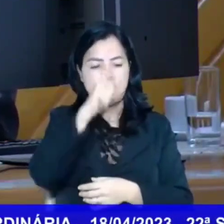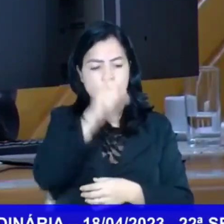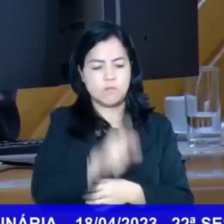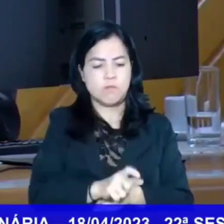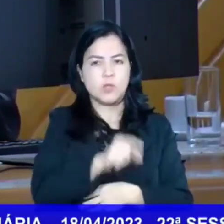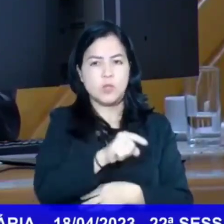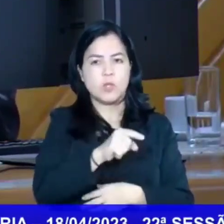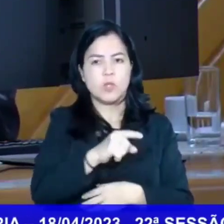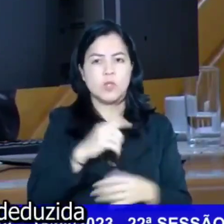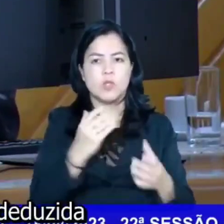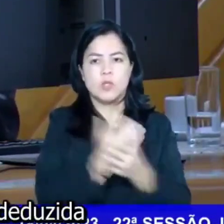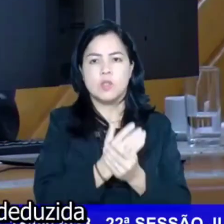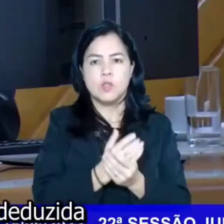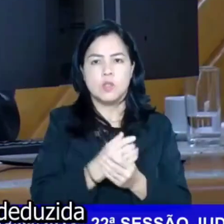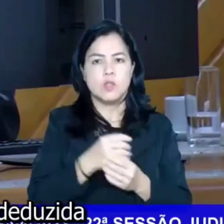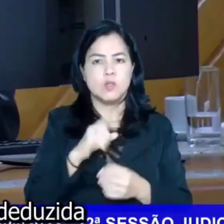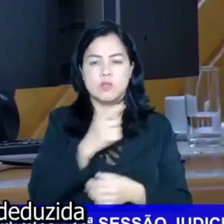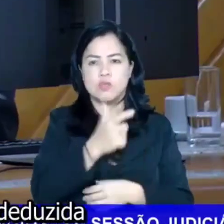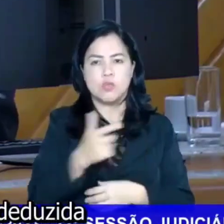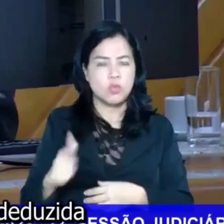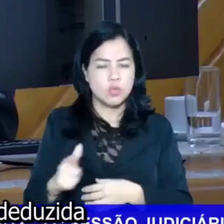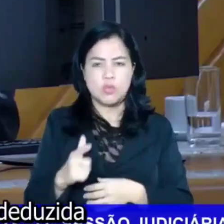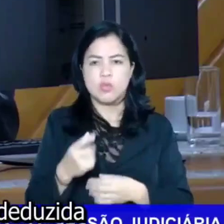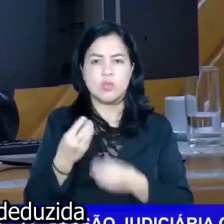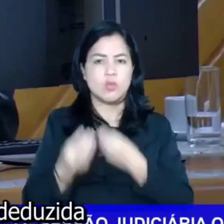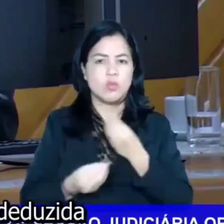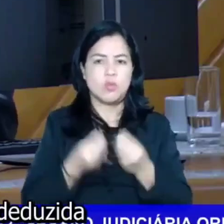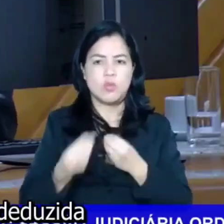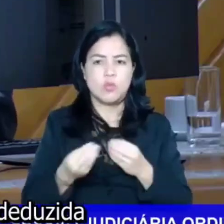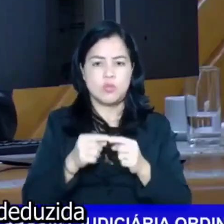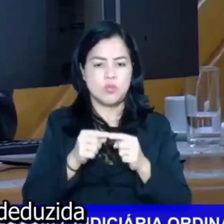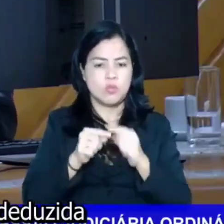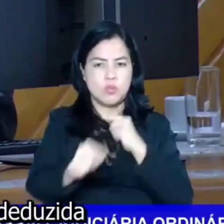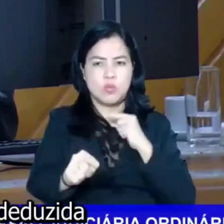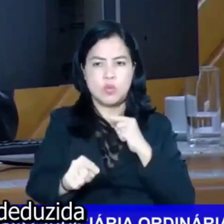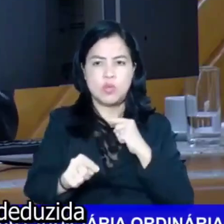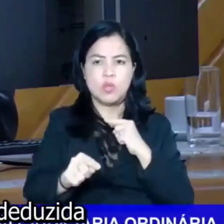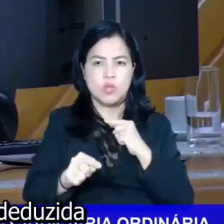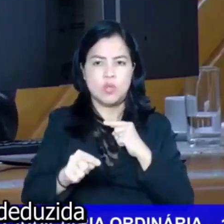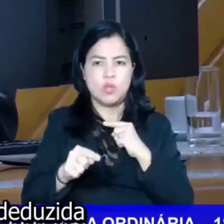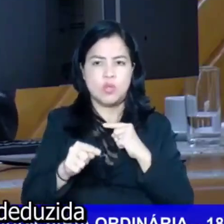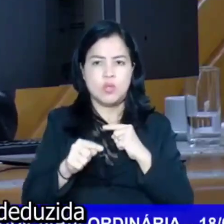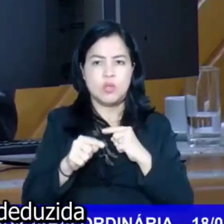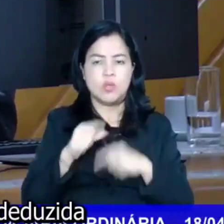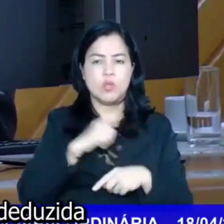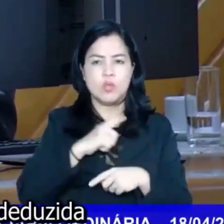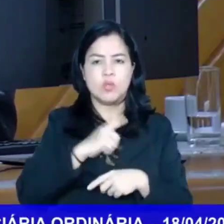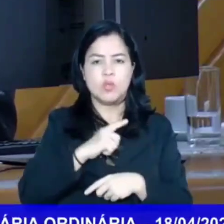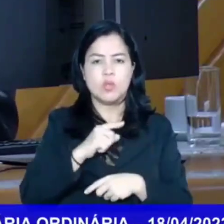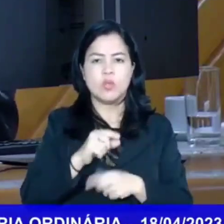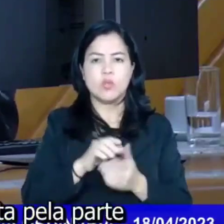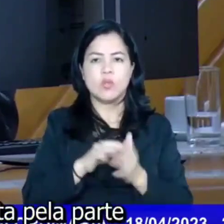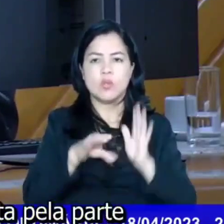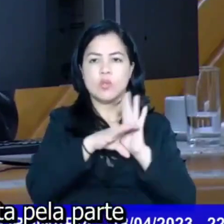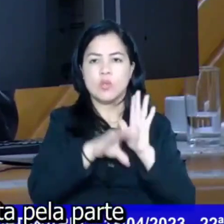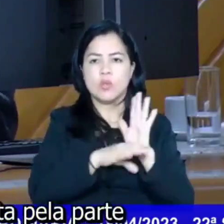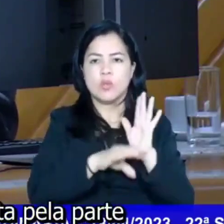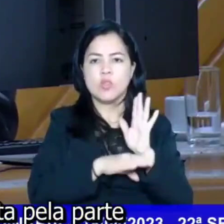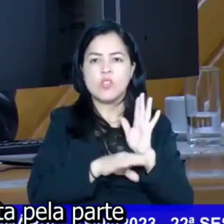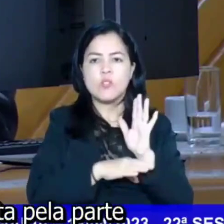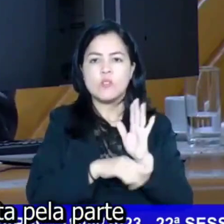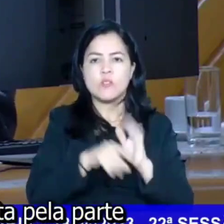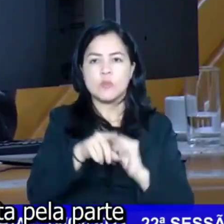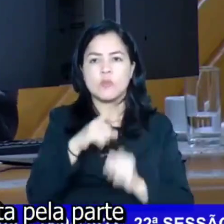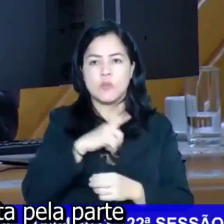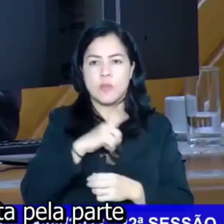pretendido não encontra guarida na ação, na pretensão deduzida, razão do que